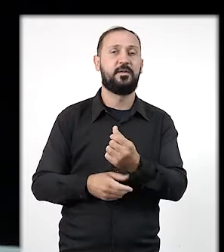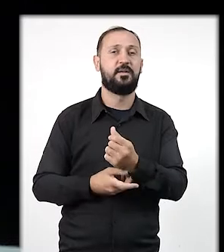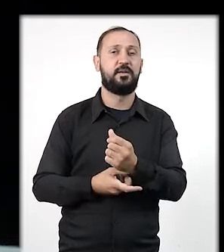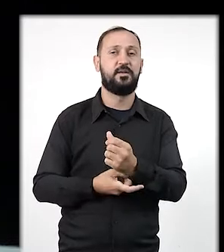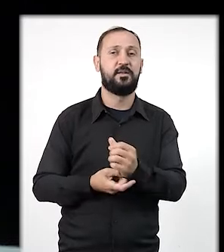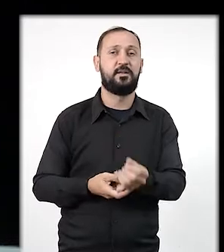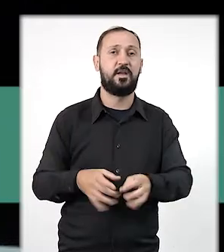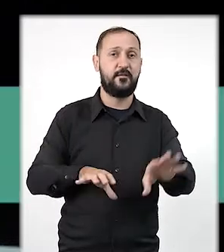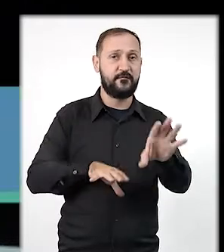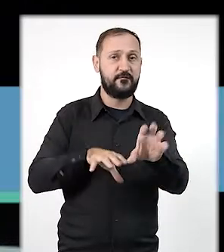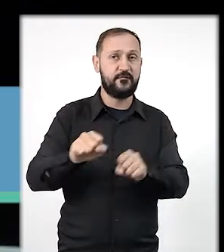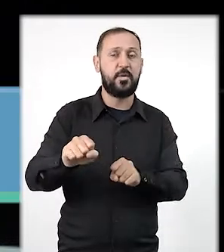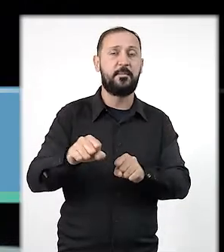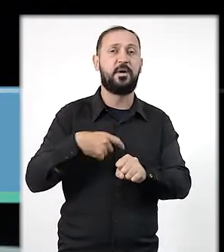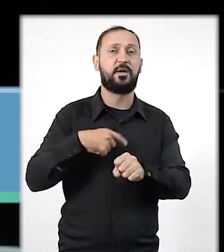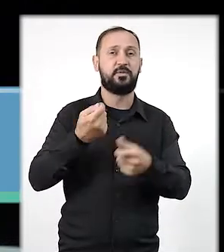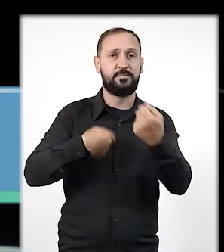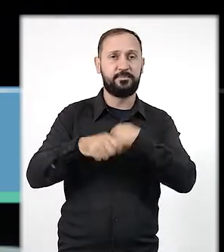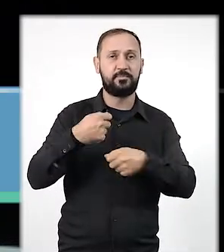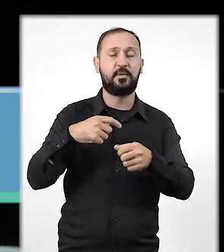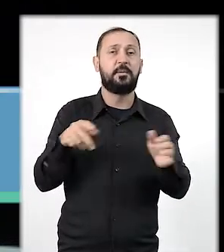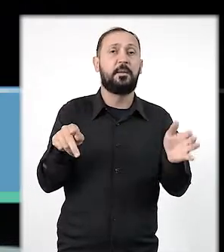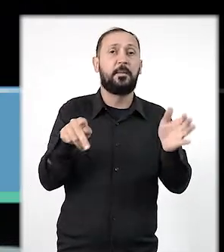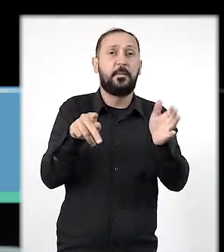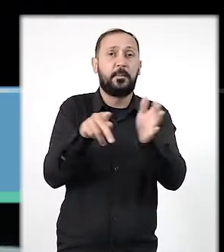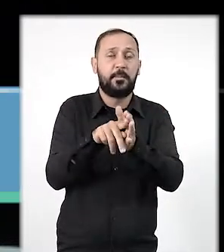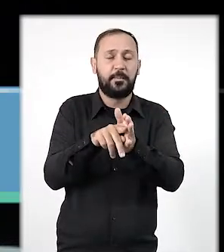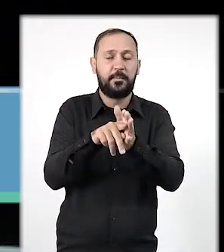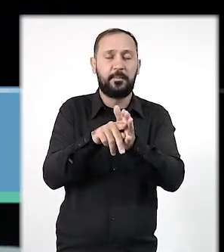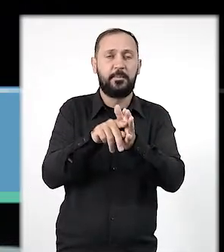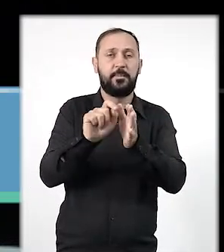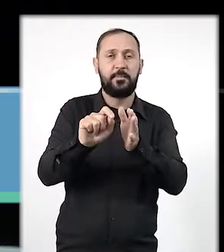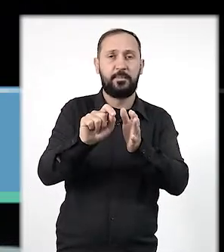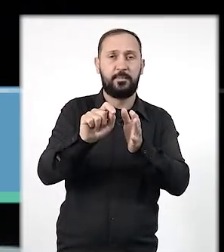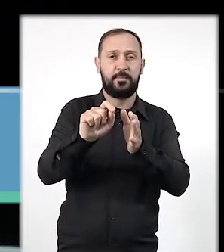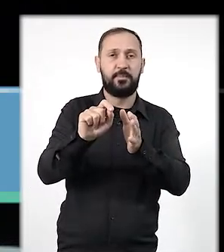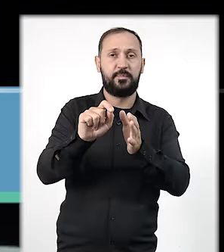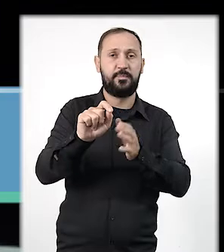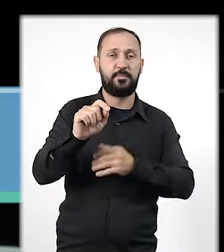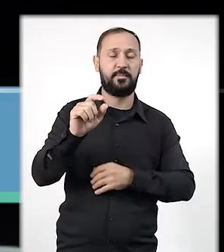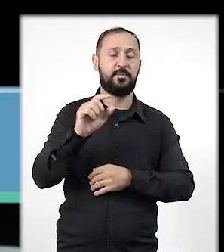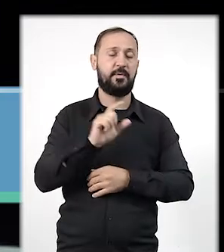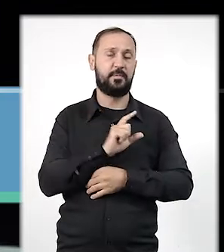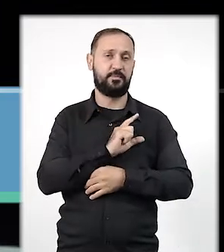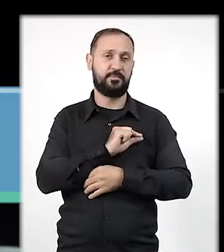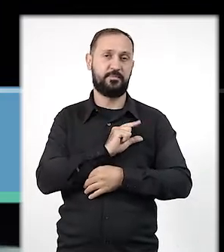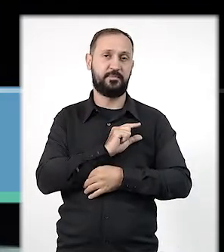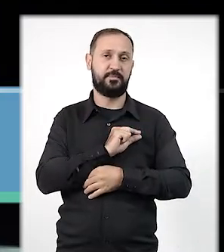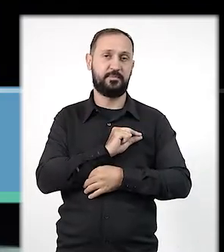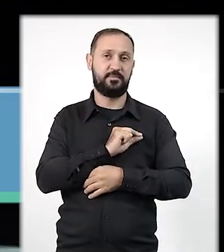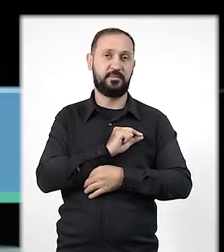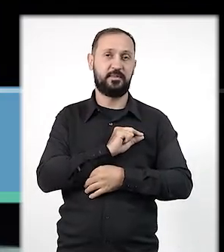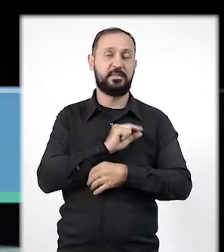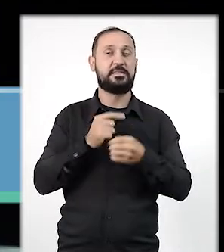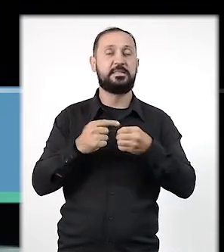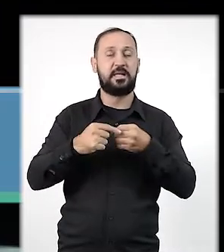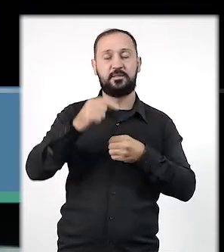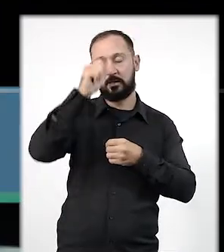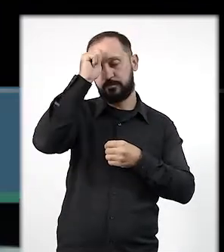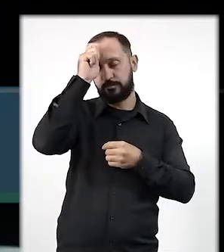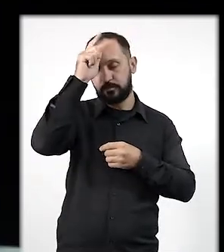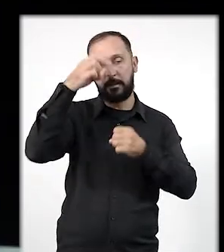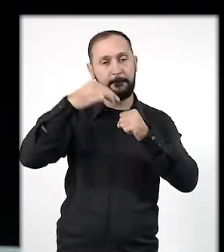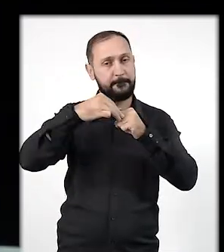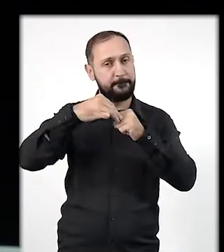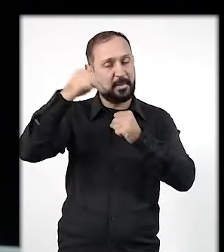Ele é formado em Administração e Agronegócios pela Universidade Católica Dom Bosco na unidade de São Gabriel do Oeste, em 2005. Mestre em